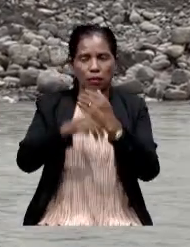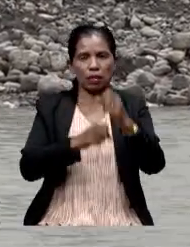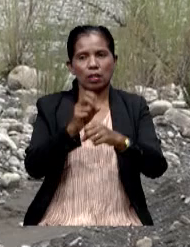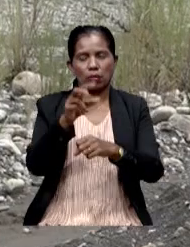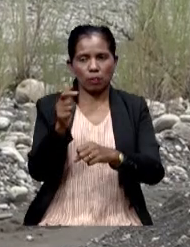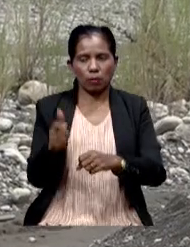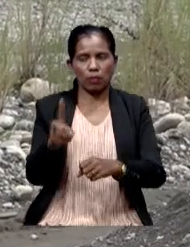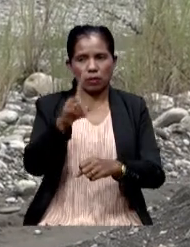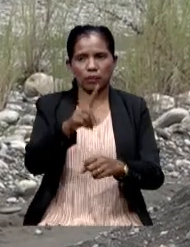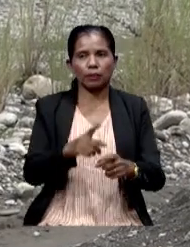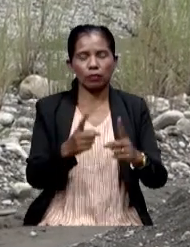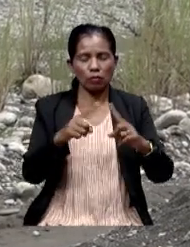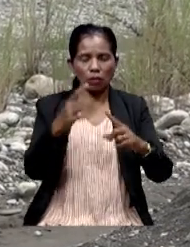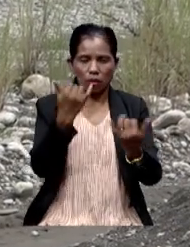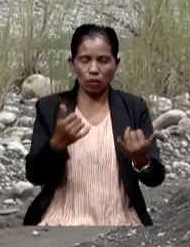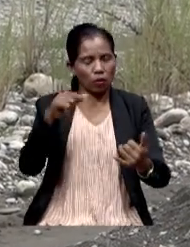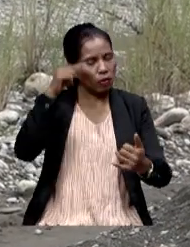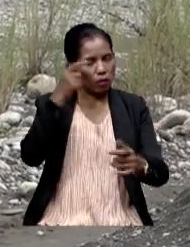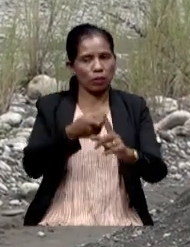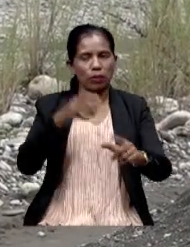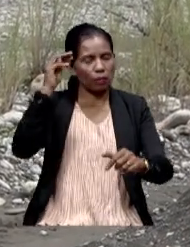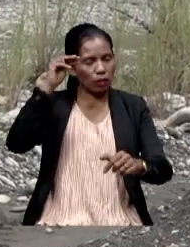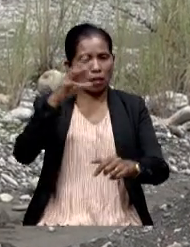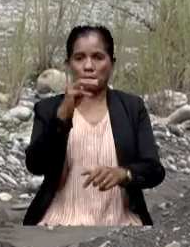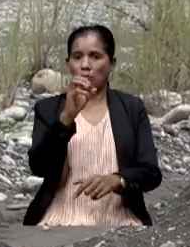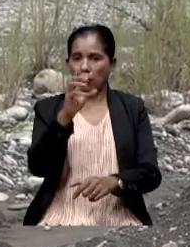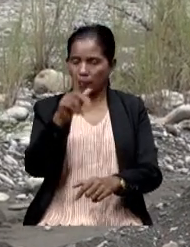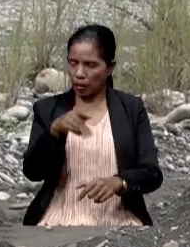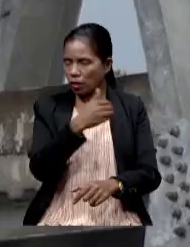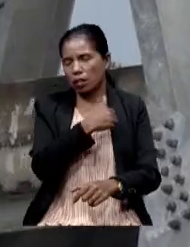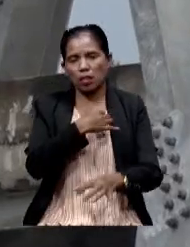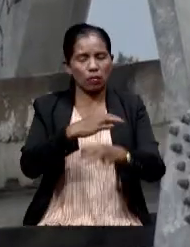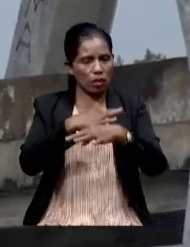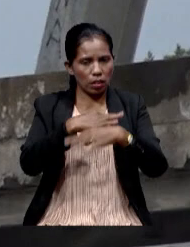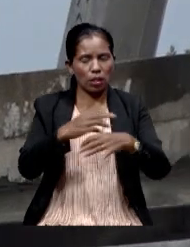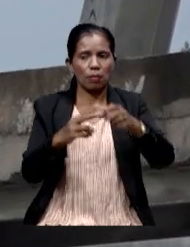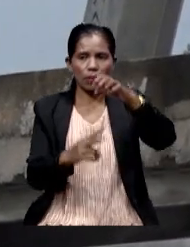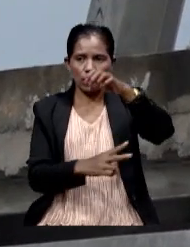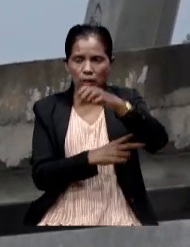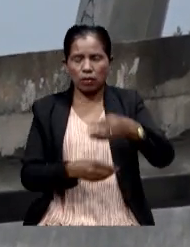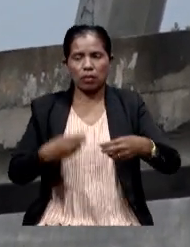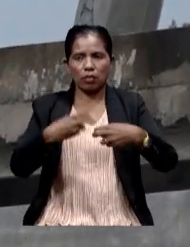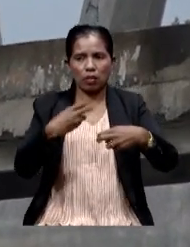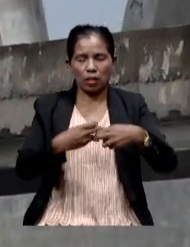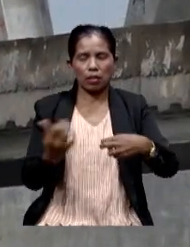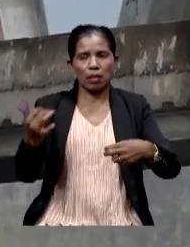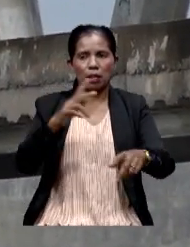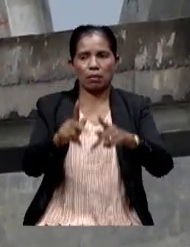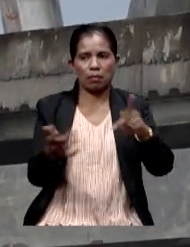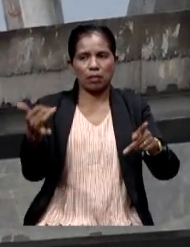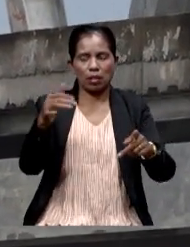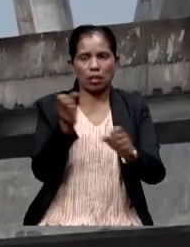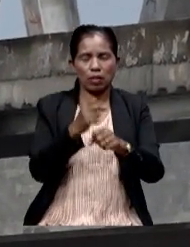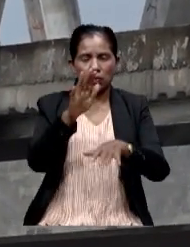Mas beto agora o governo e o Ministério Obras Públicas se dá o cadia ponte né, não é dificulta tebes comunidade sira, a tu